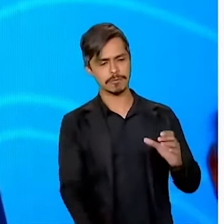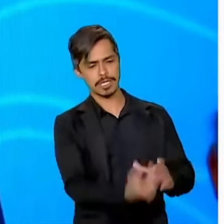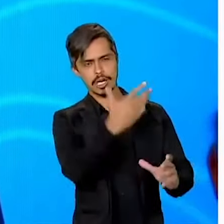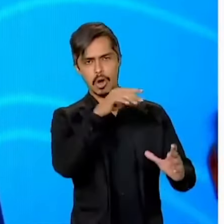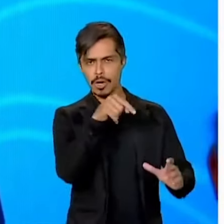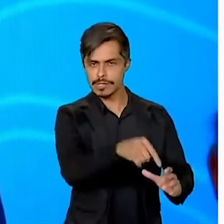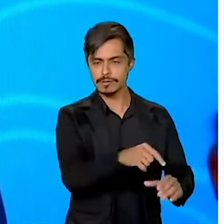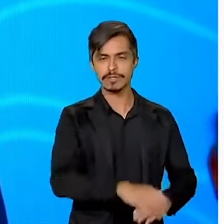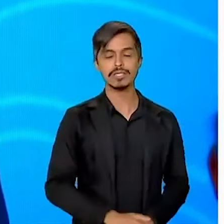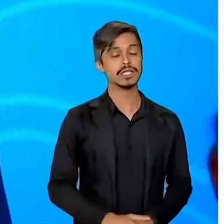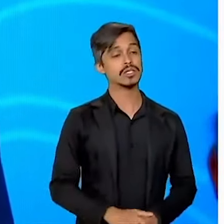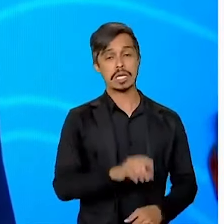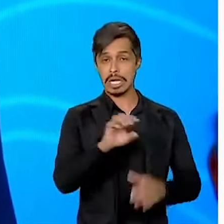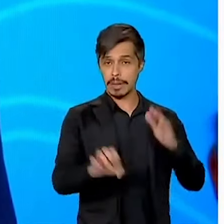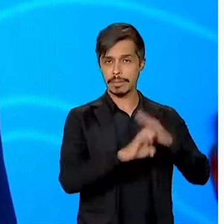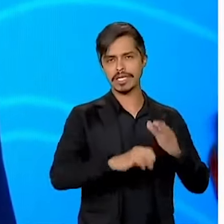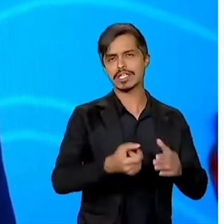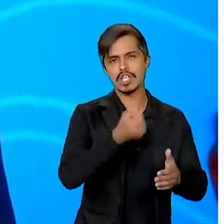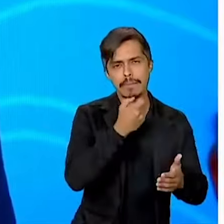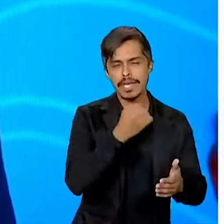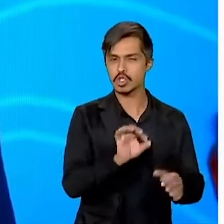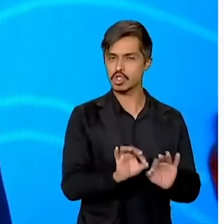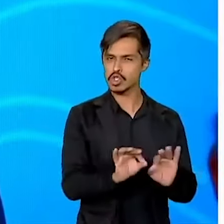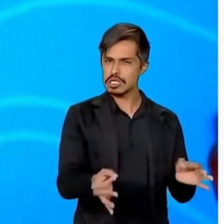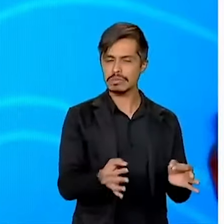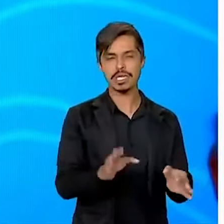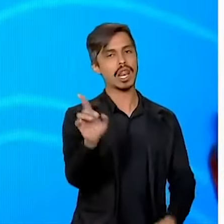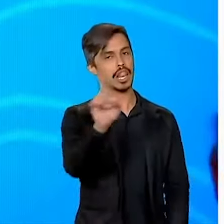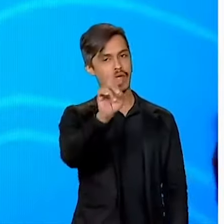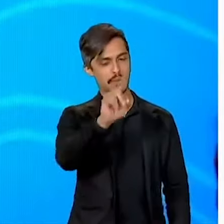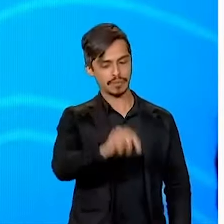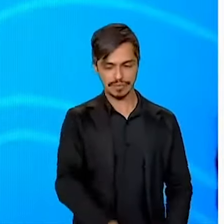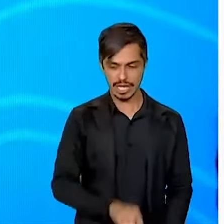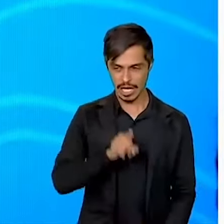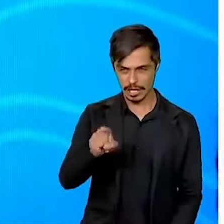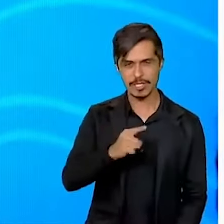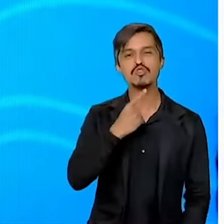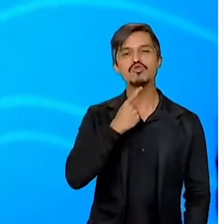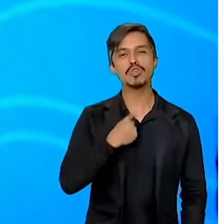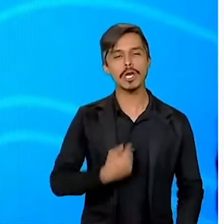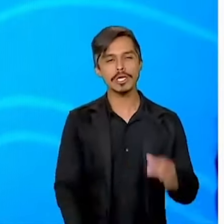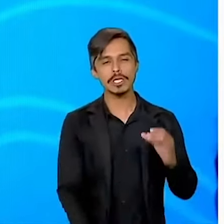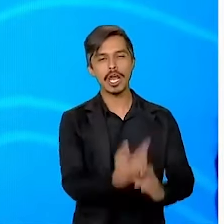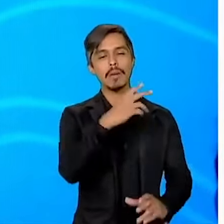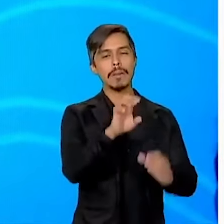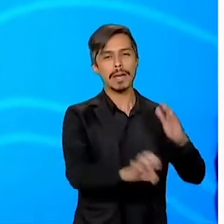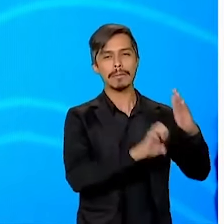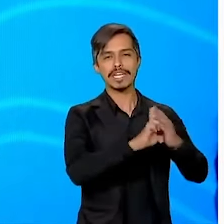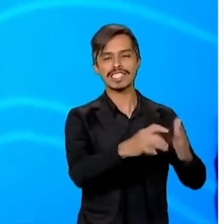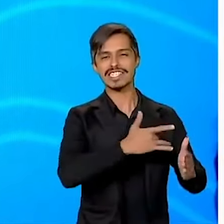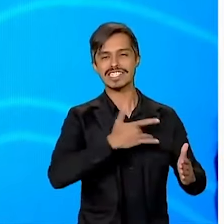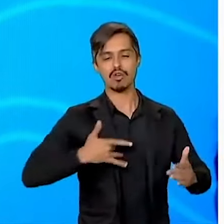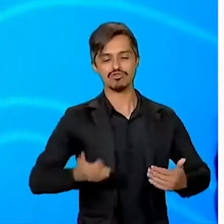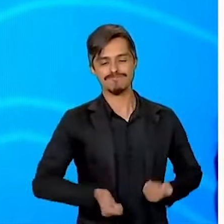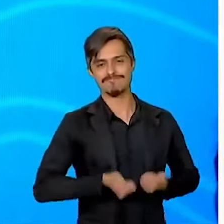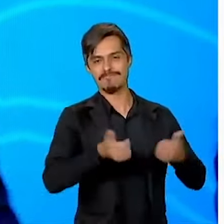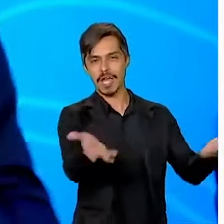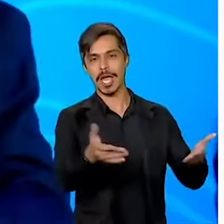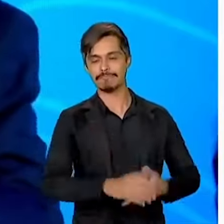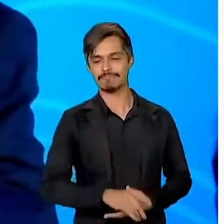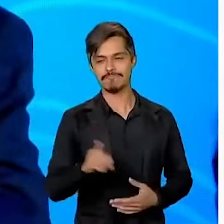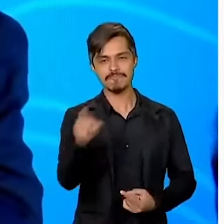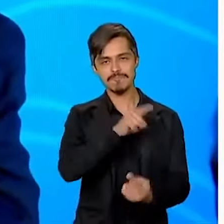não apenas uma empresa de medicamentos, mas, na verdade, o que ele quer criar era uma empresa de saúde. Era